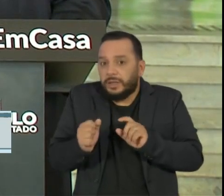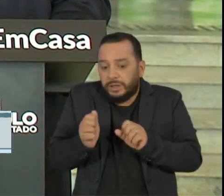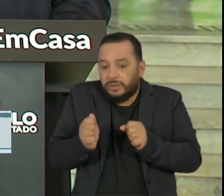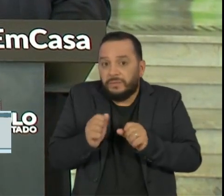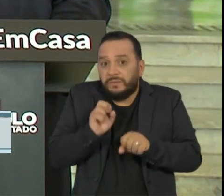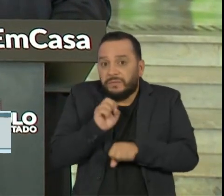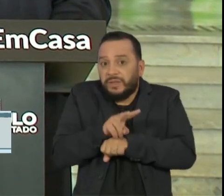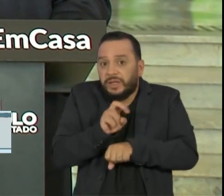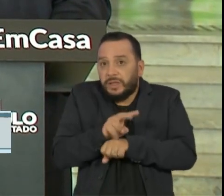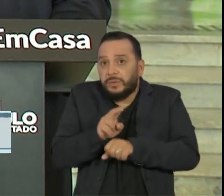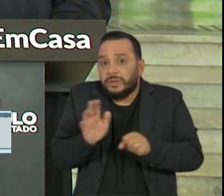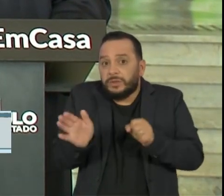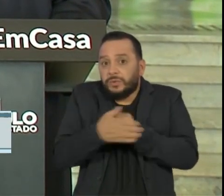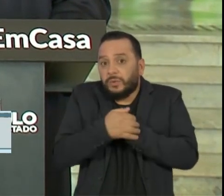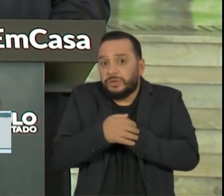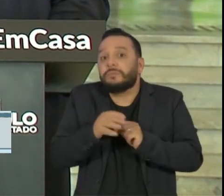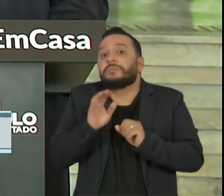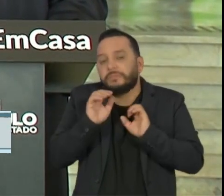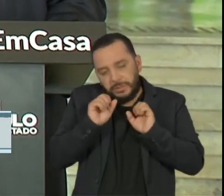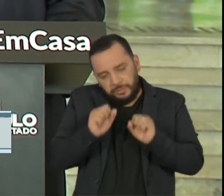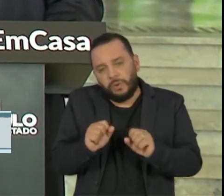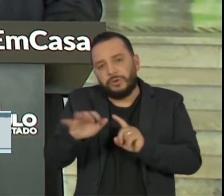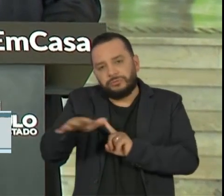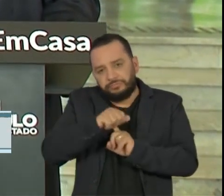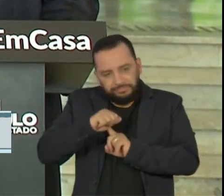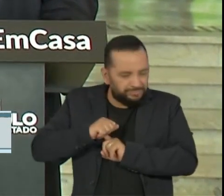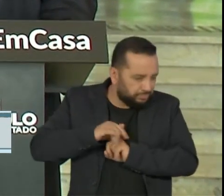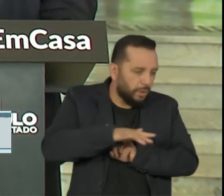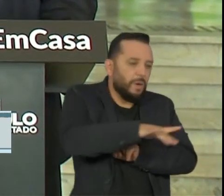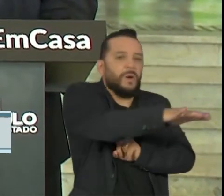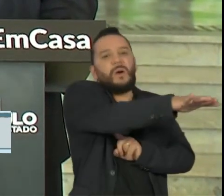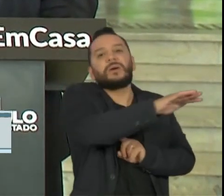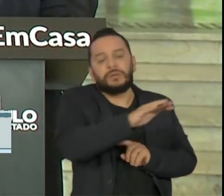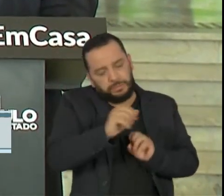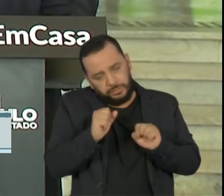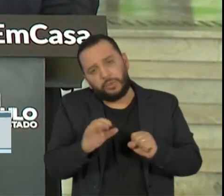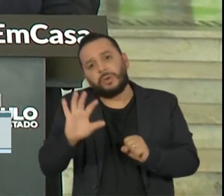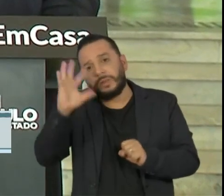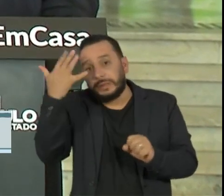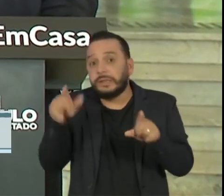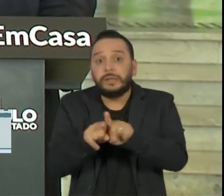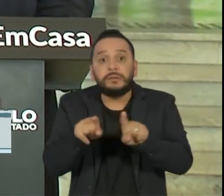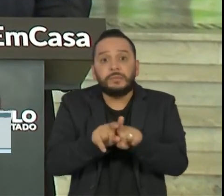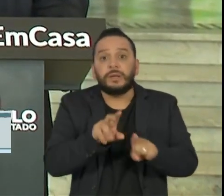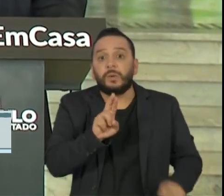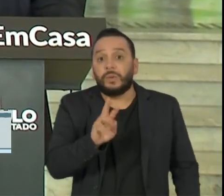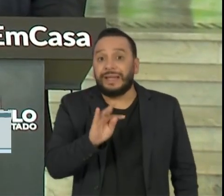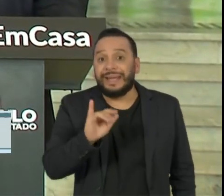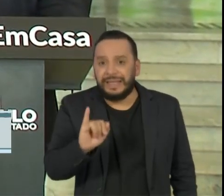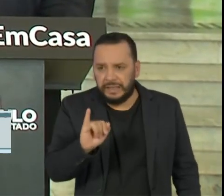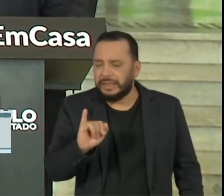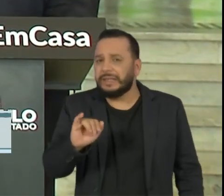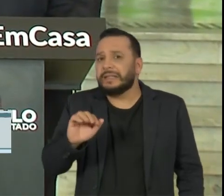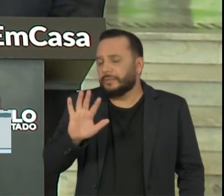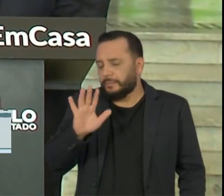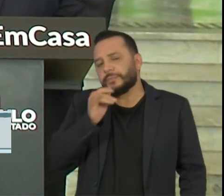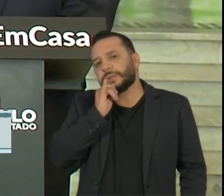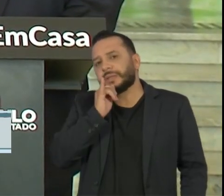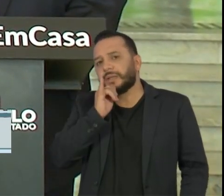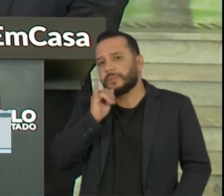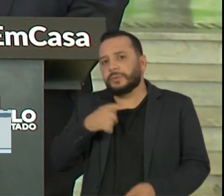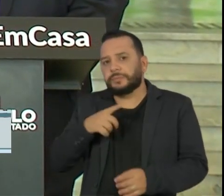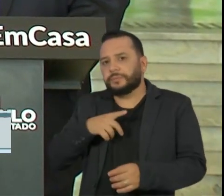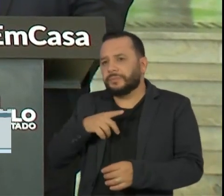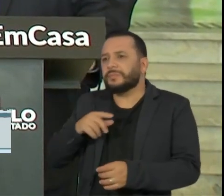esse vírus. E a segunda pergunta seria a respeito de leitos de UTI, se no caso de alguma cidade ter aí uma